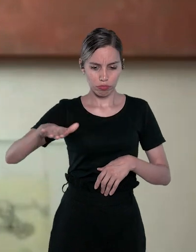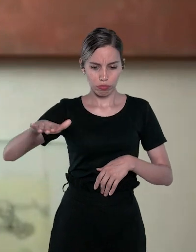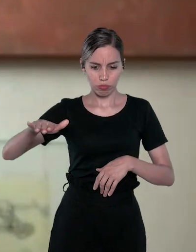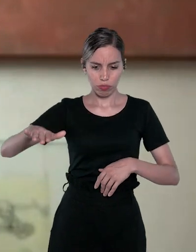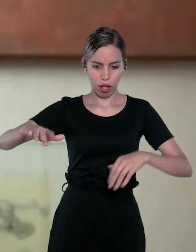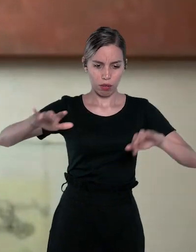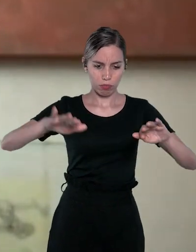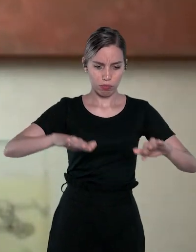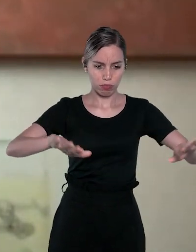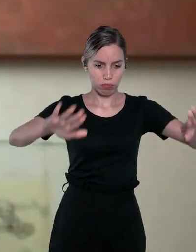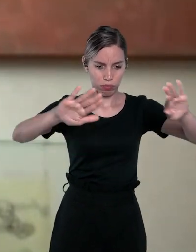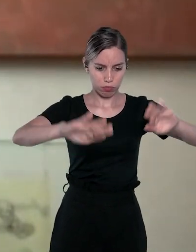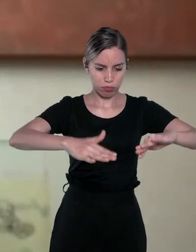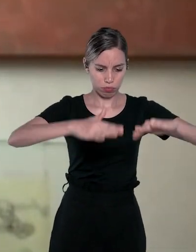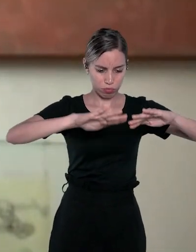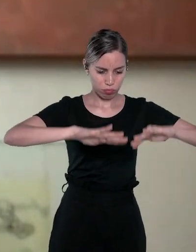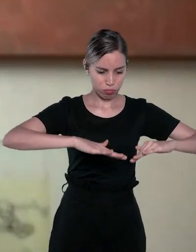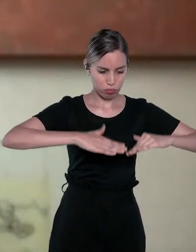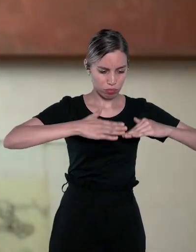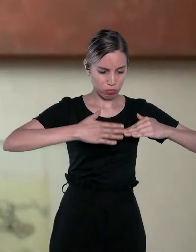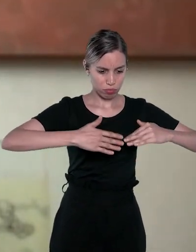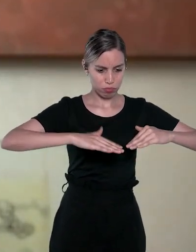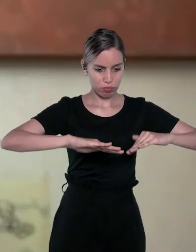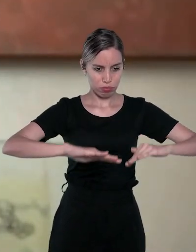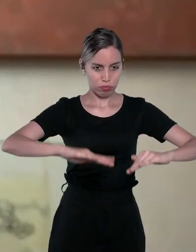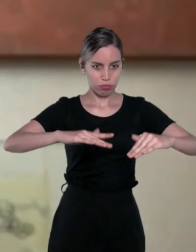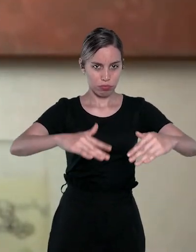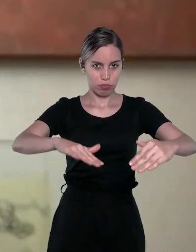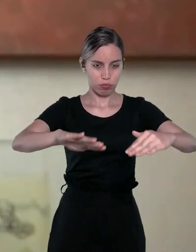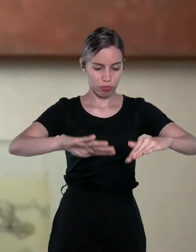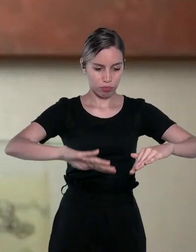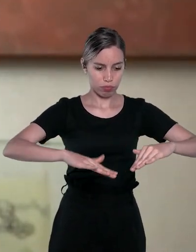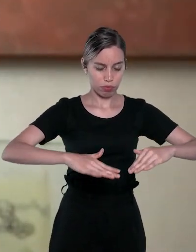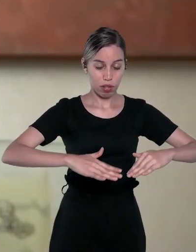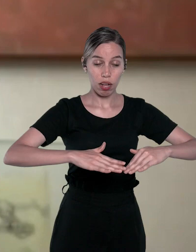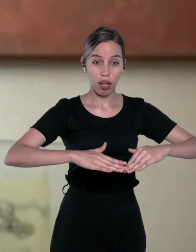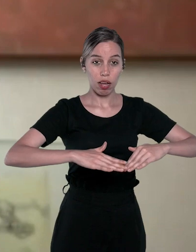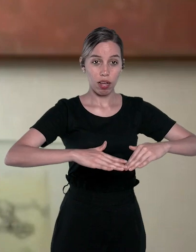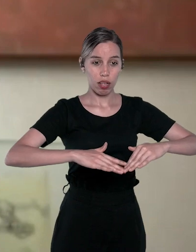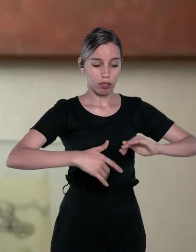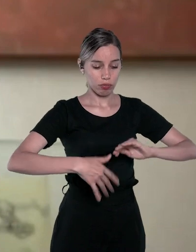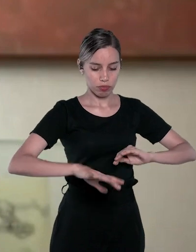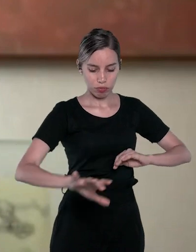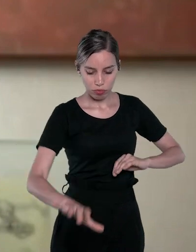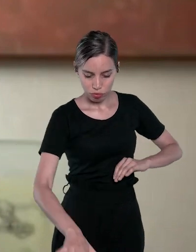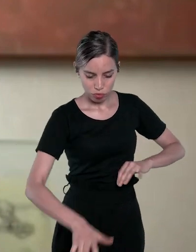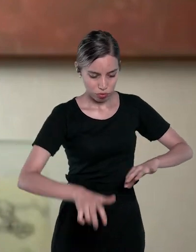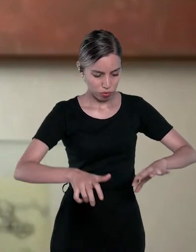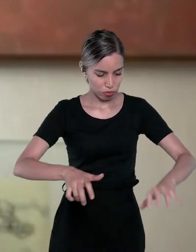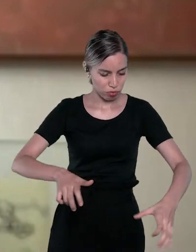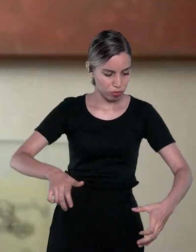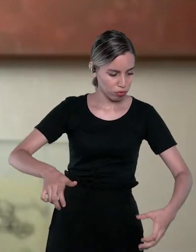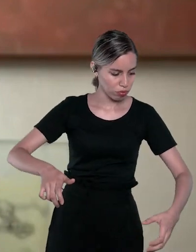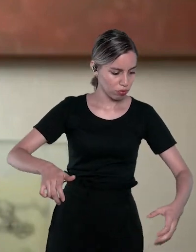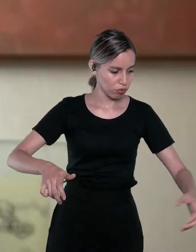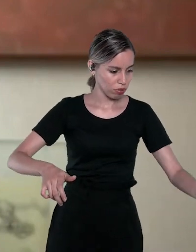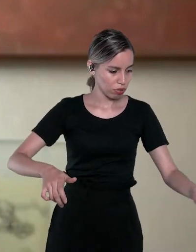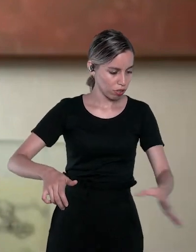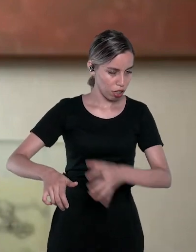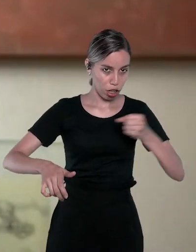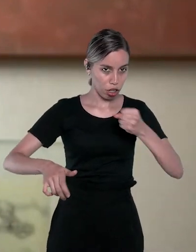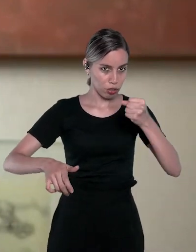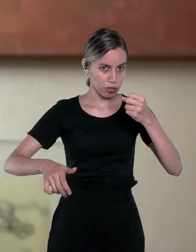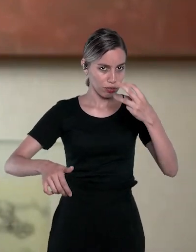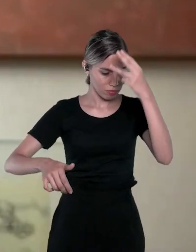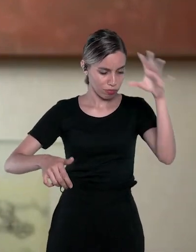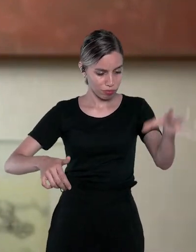na praia, o sal nos lambe. Te ofereço uma concha, 3 uísques, 3 desejos